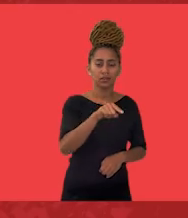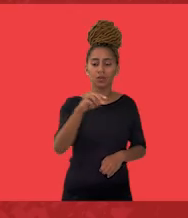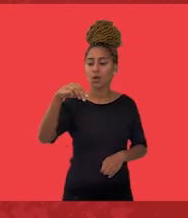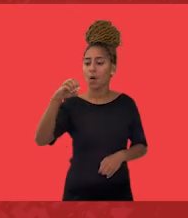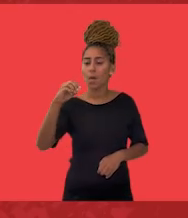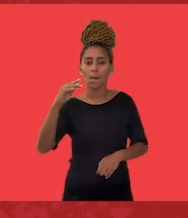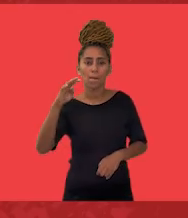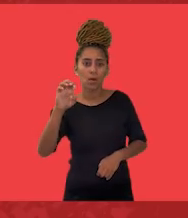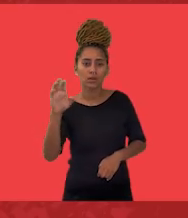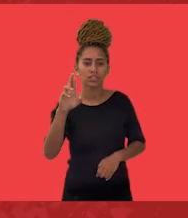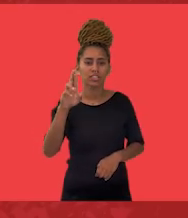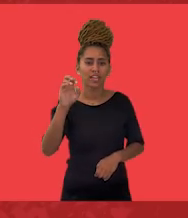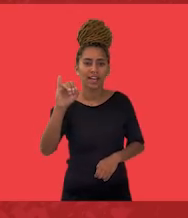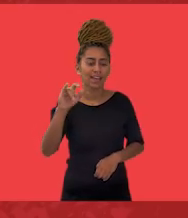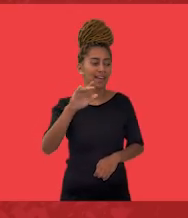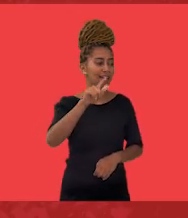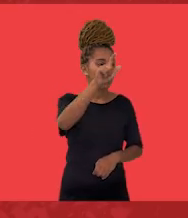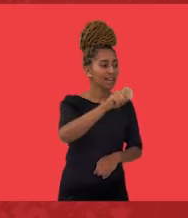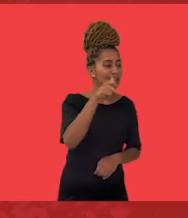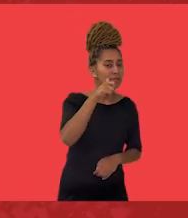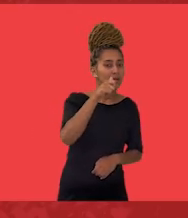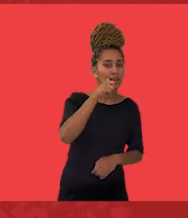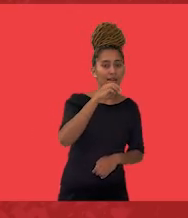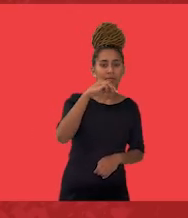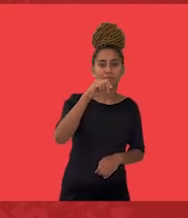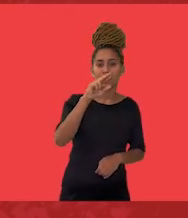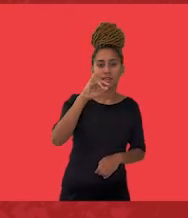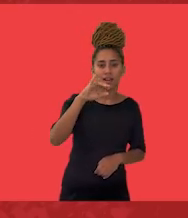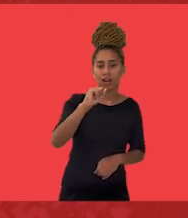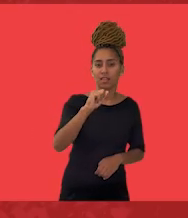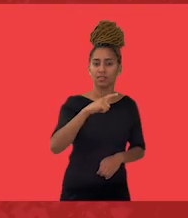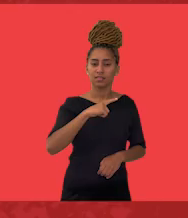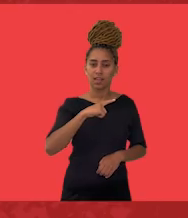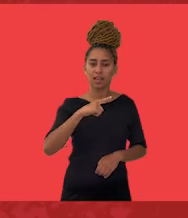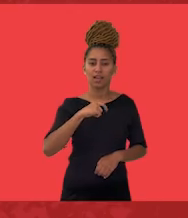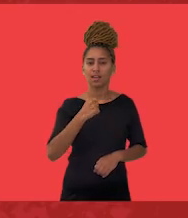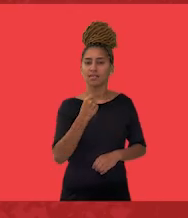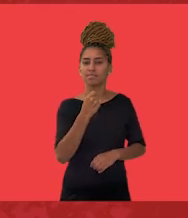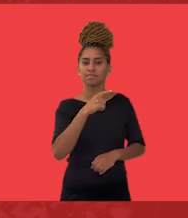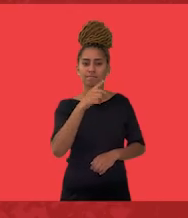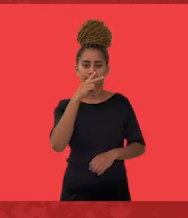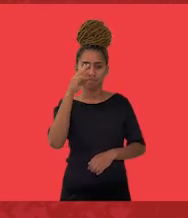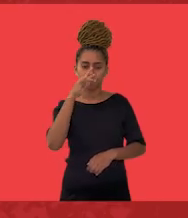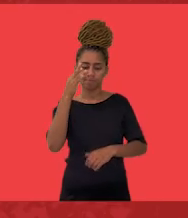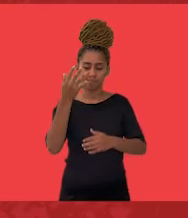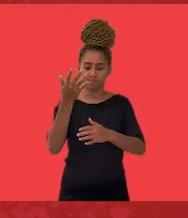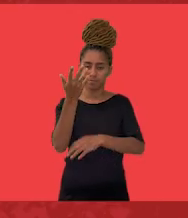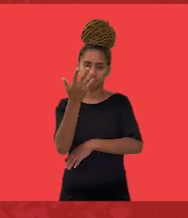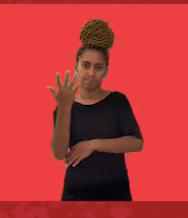sair quebrando contrato, devendo, sei lá se pago. Uma multa escandalosa e as